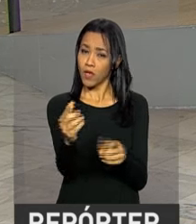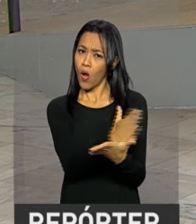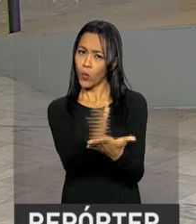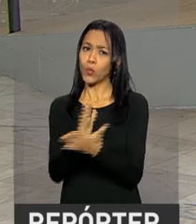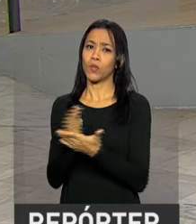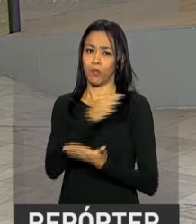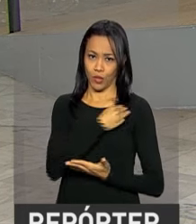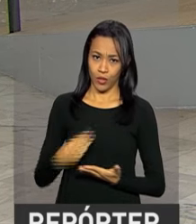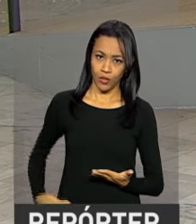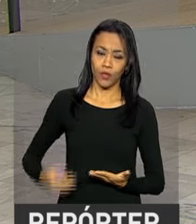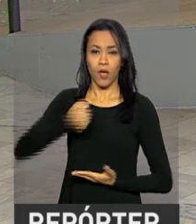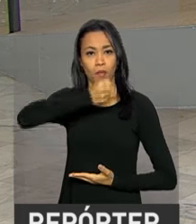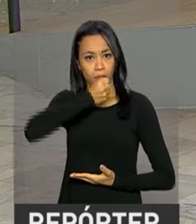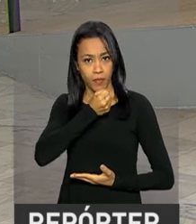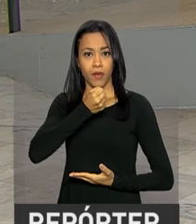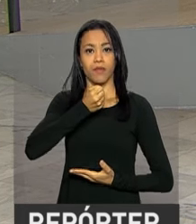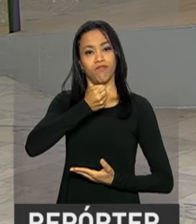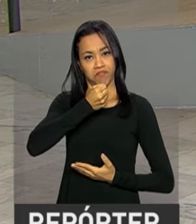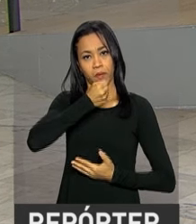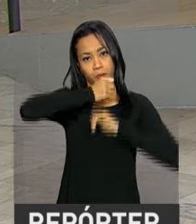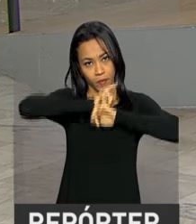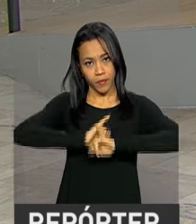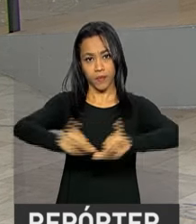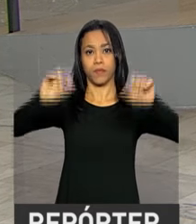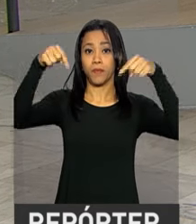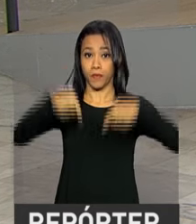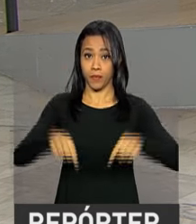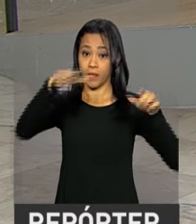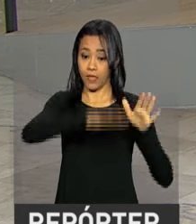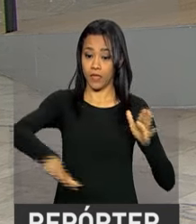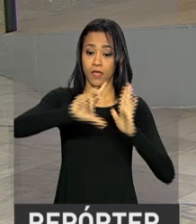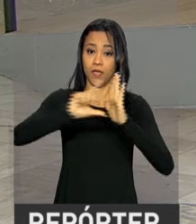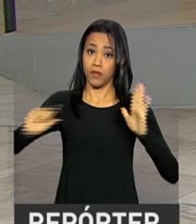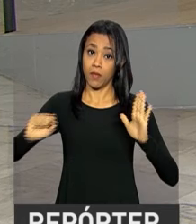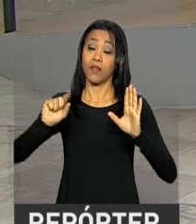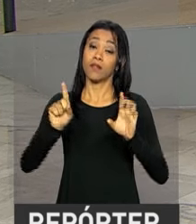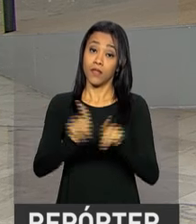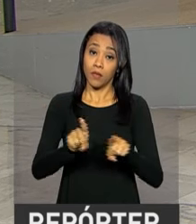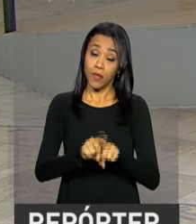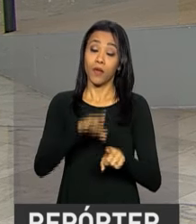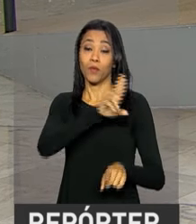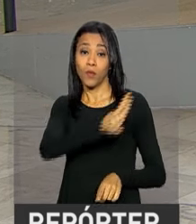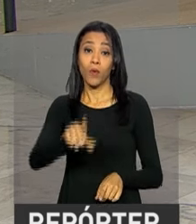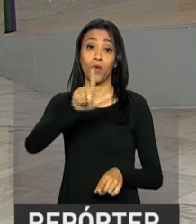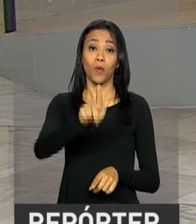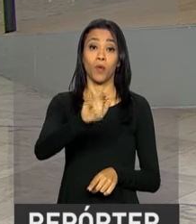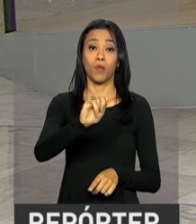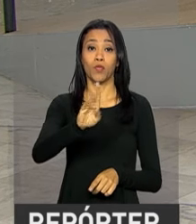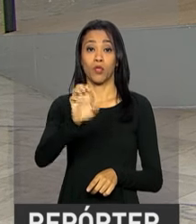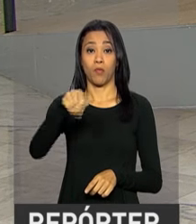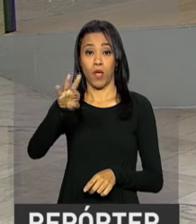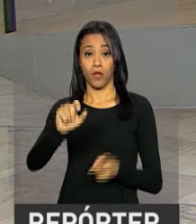ministros façam então um Conversem com os jornalistas aqui no Palácio do Planalto entre eles Gilberto Cassab e blairo